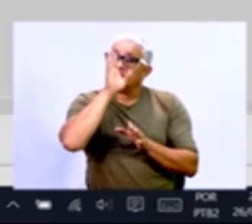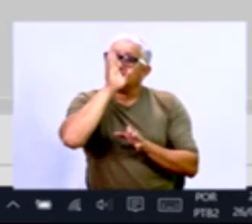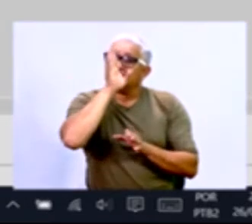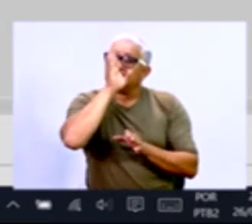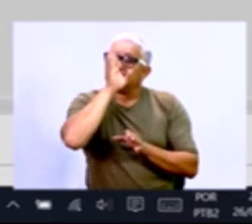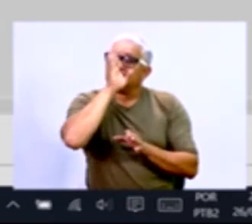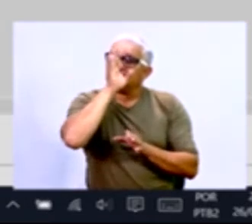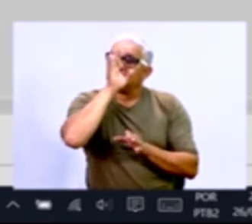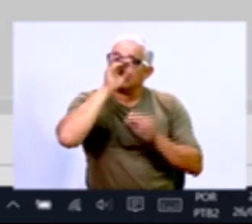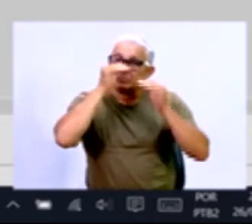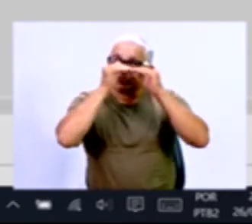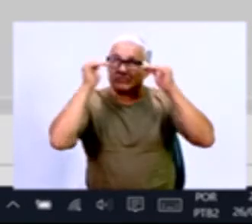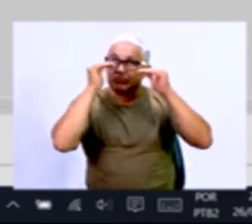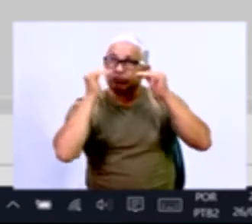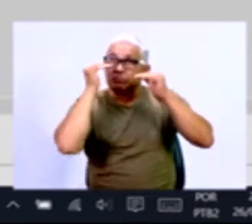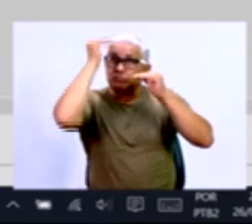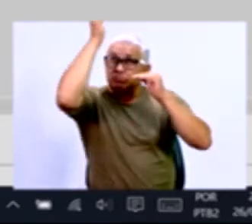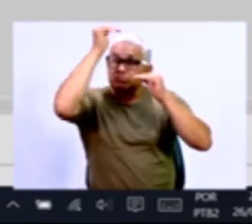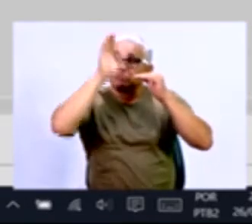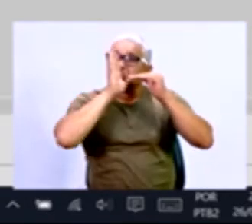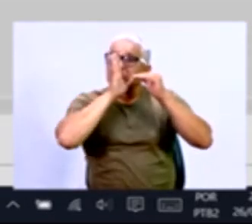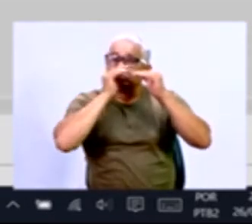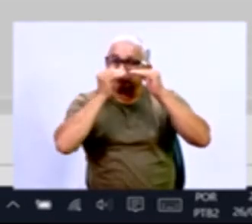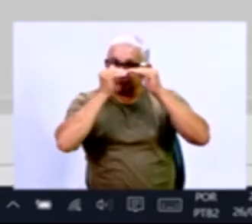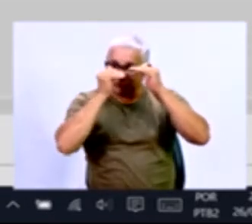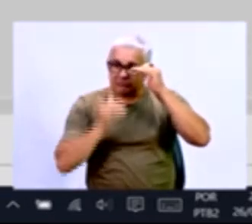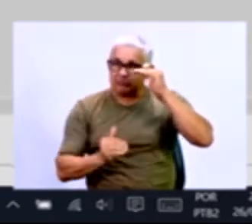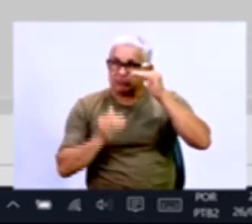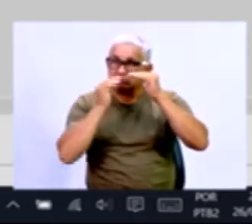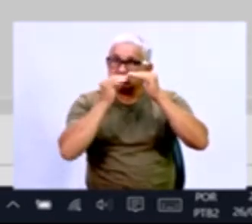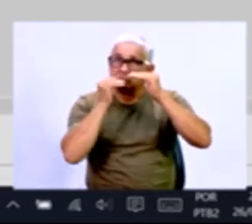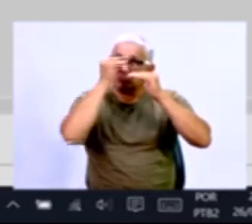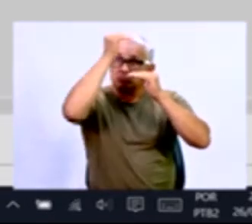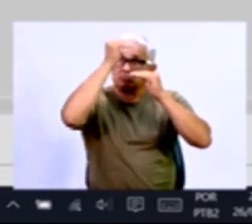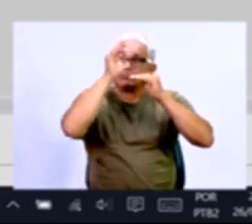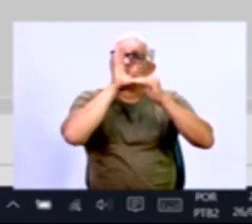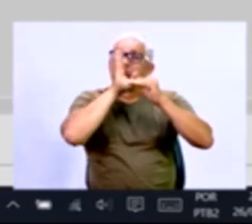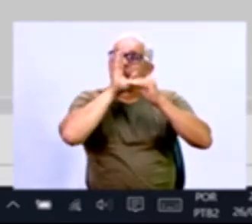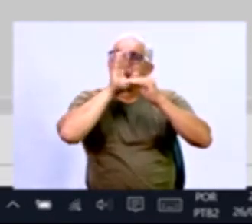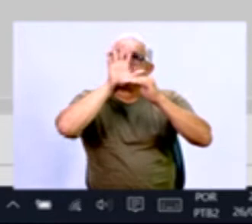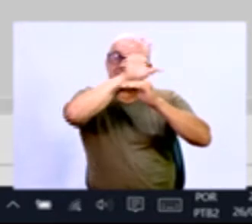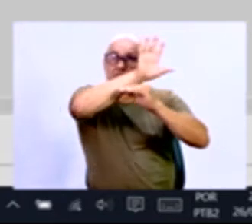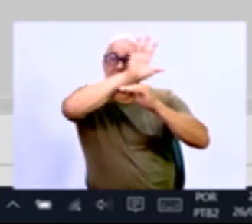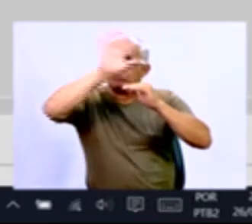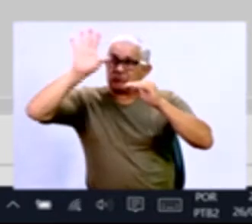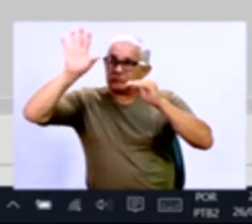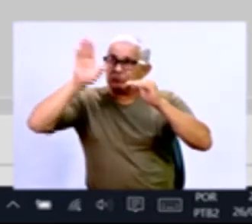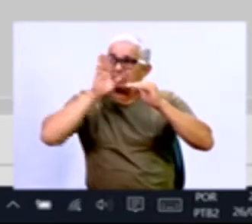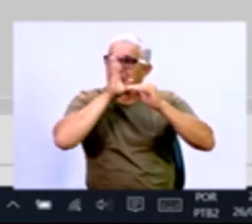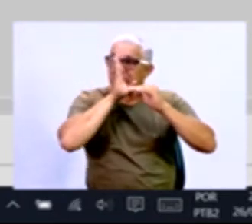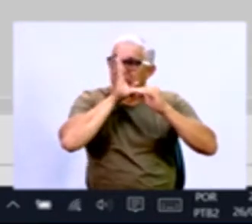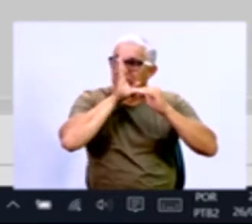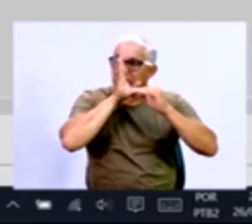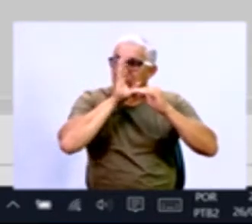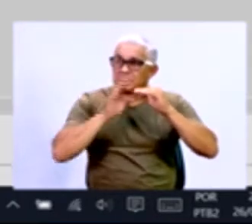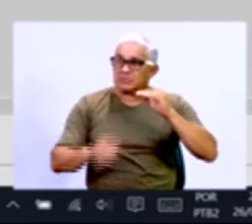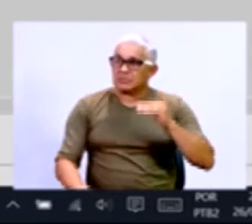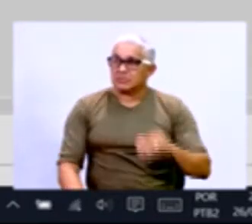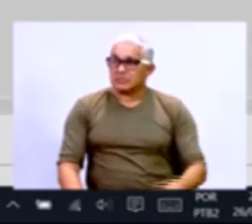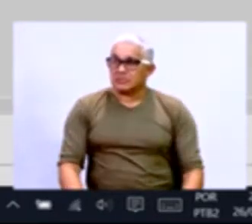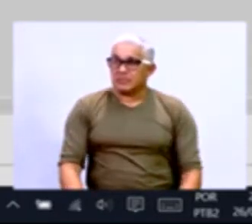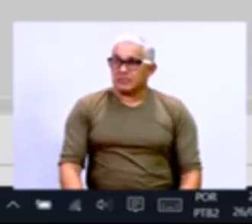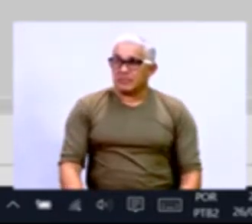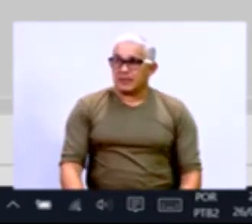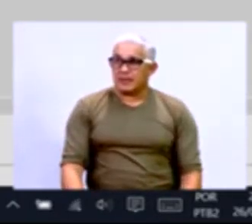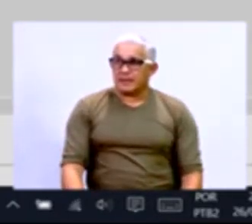silenciar. Então, o silencioso é aqui, ó, silenciar áudio. Então, na faixa 1, esse áudio vai